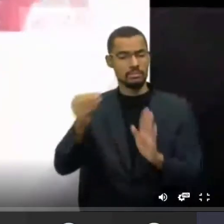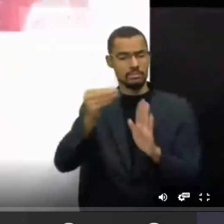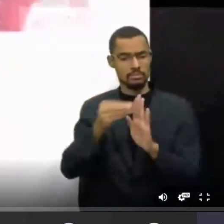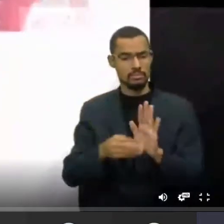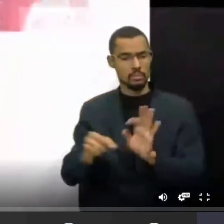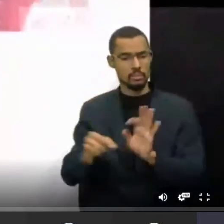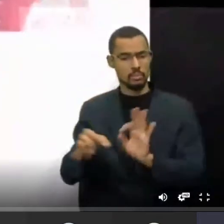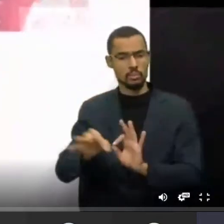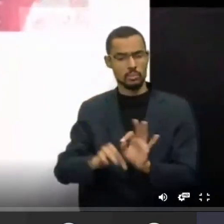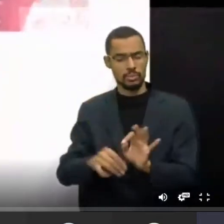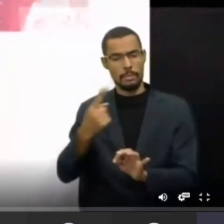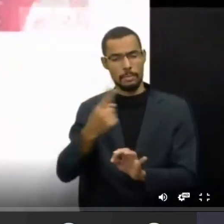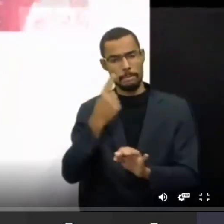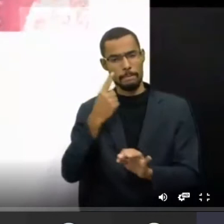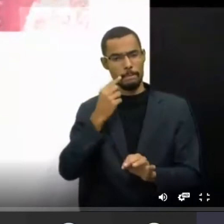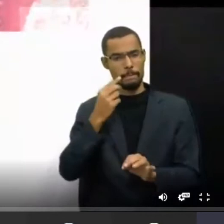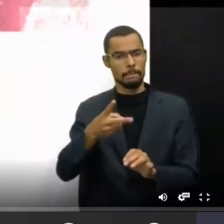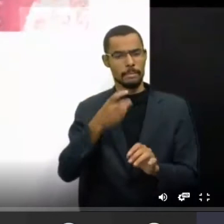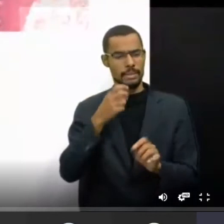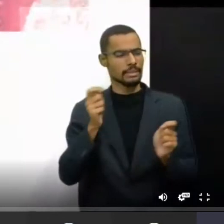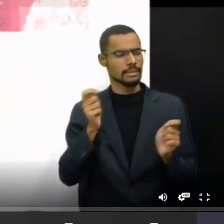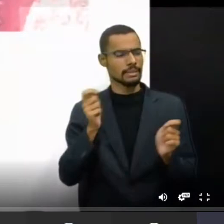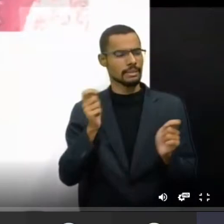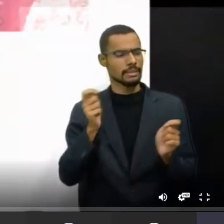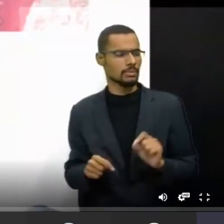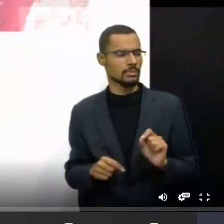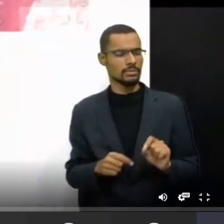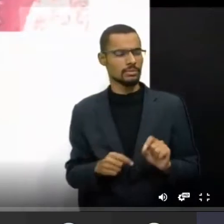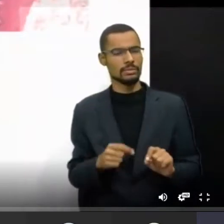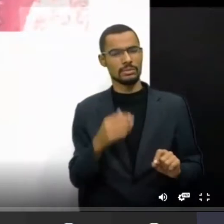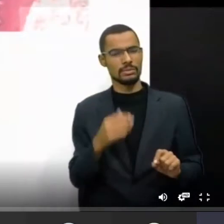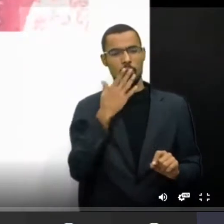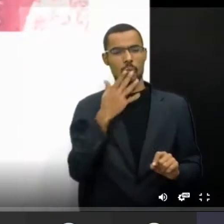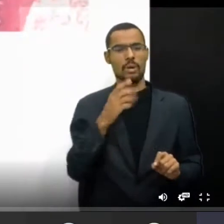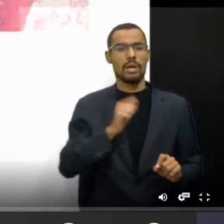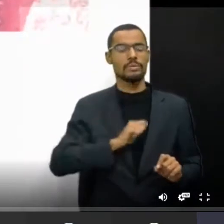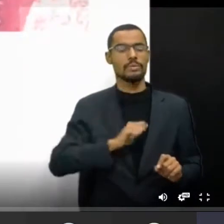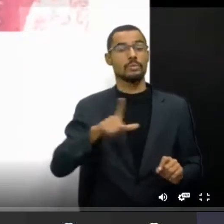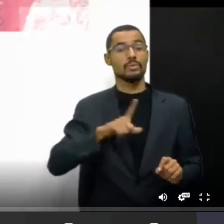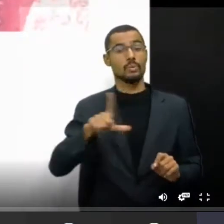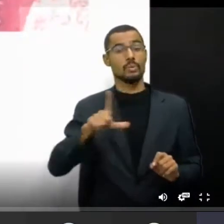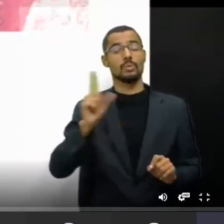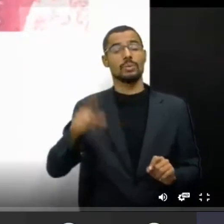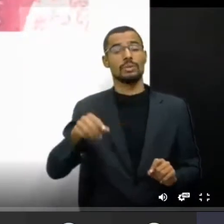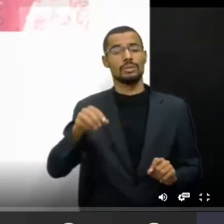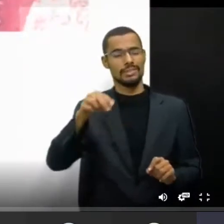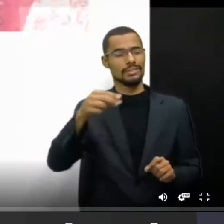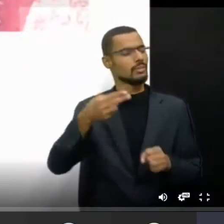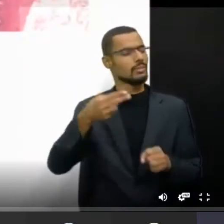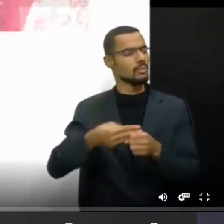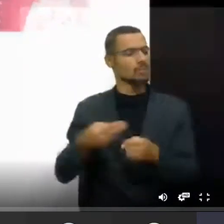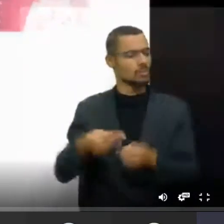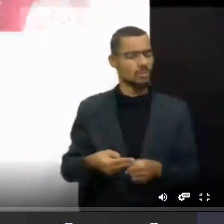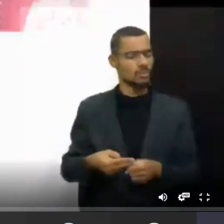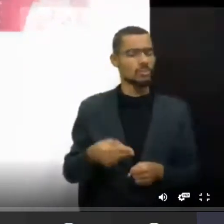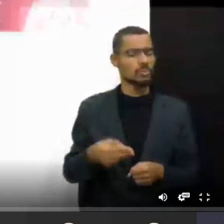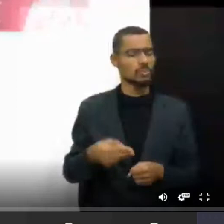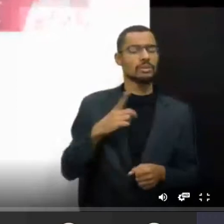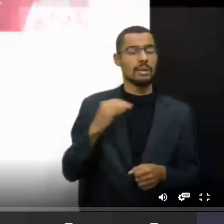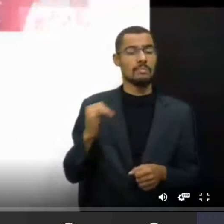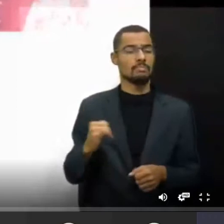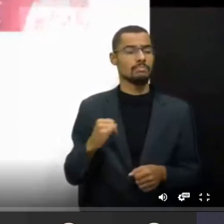né? Nós conseguimos observar, então, olha só, nas colorações azuladas, a região dos núcleos dessas